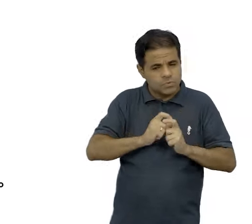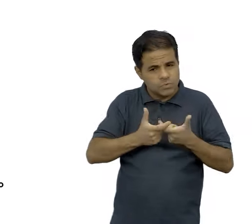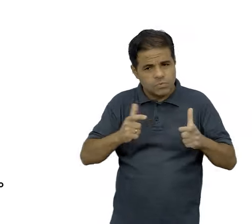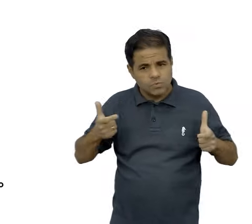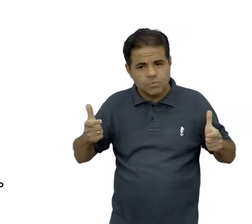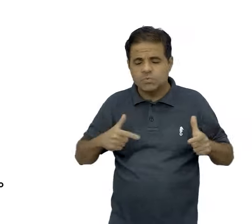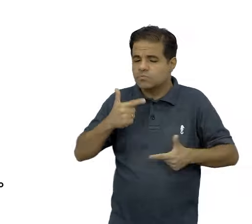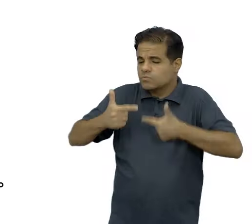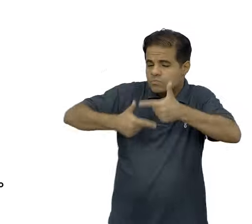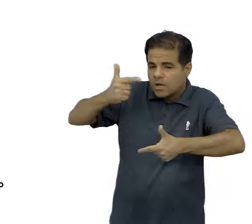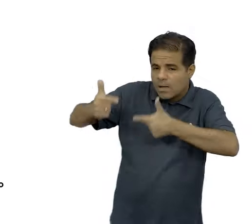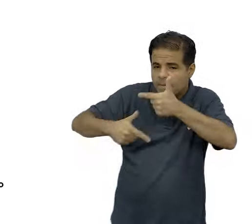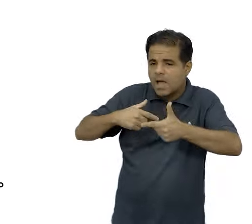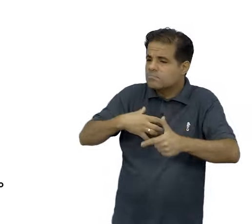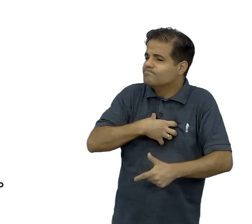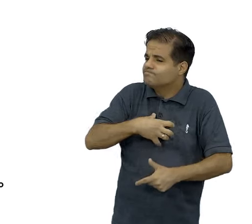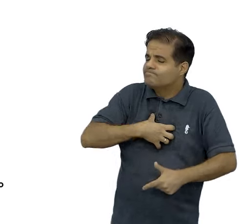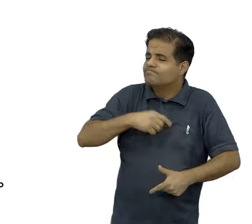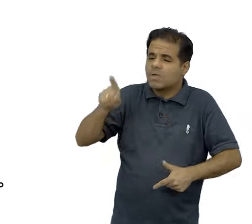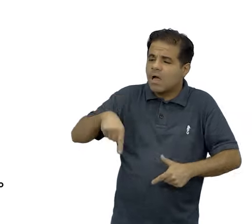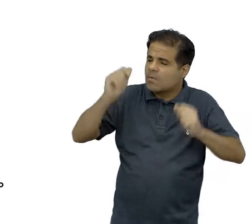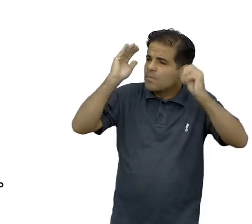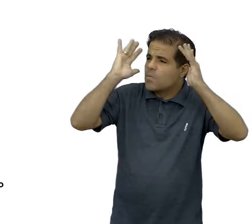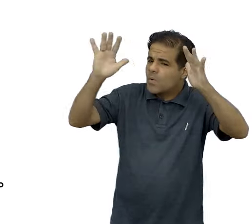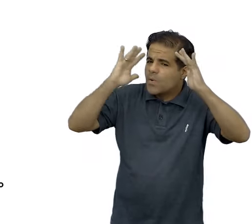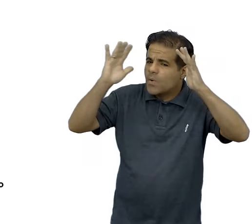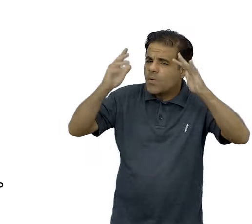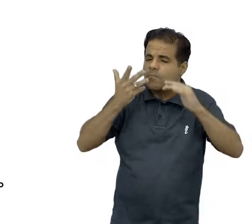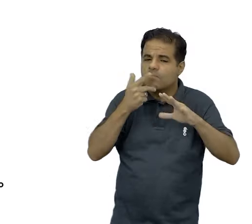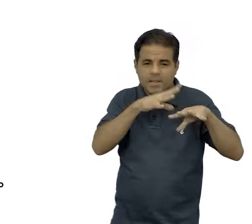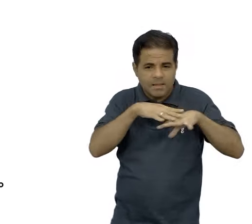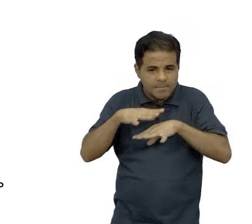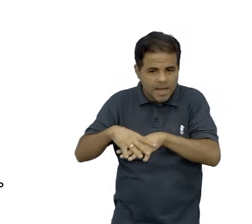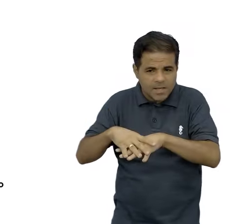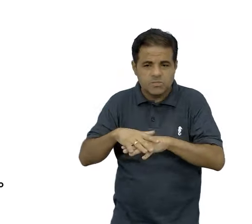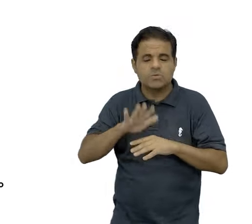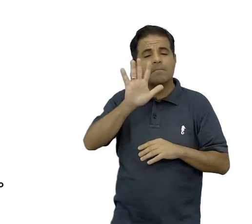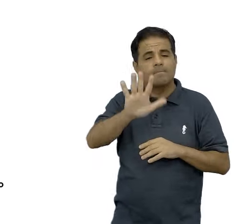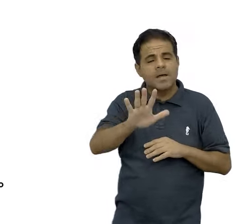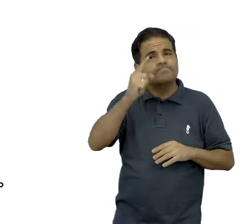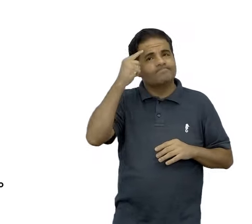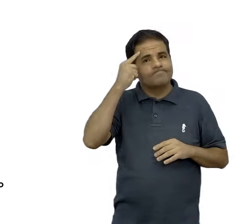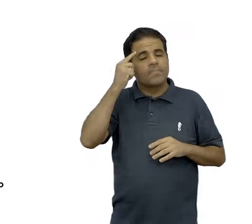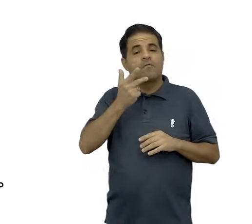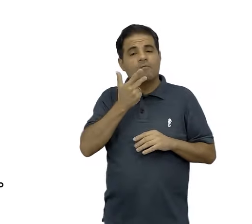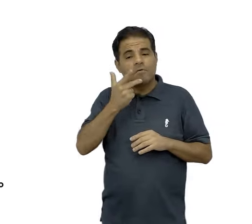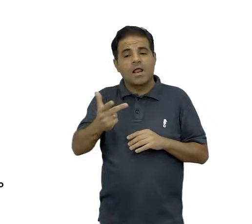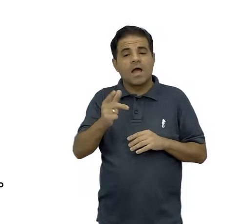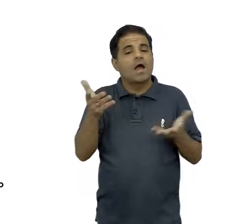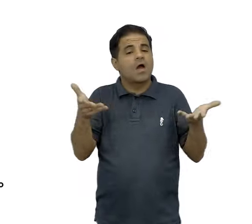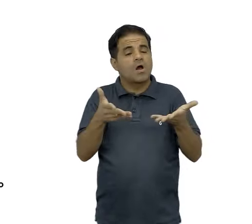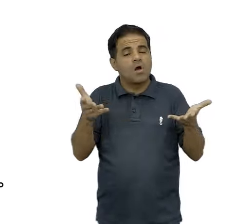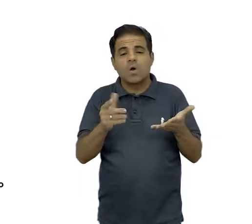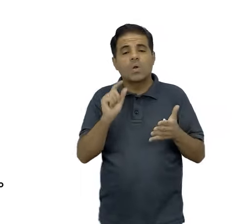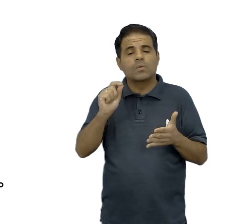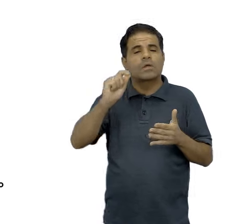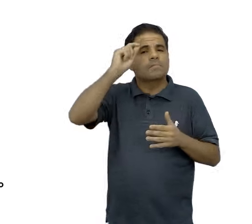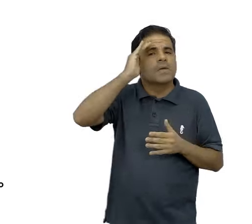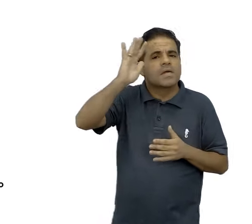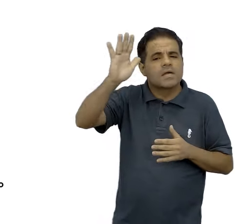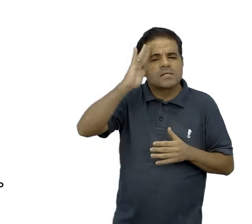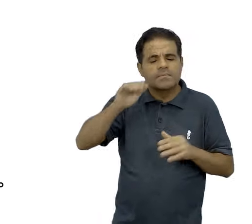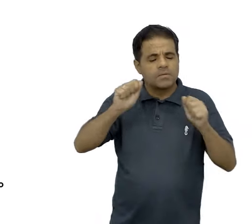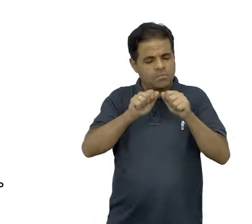estruturas e o funcionamento desse tipo de pensamento matemático. Agora, vamos falar um pouquinho sobre o